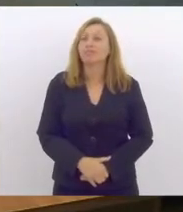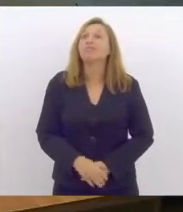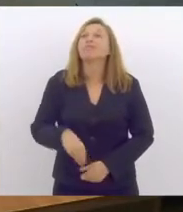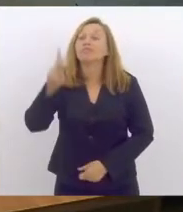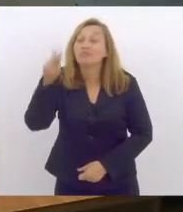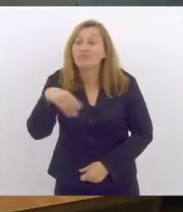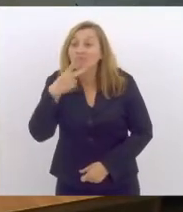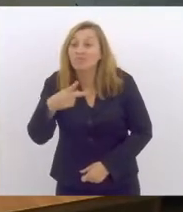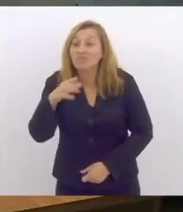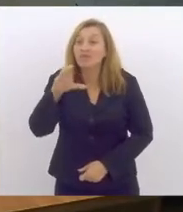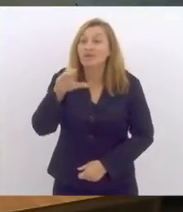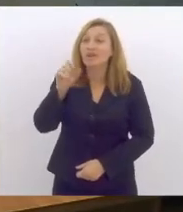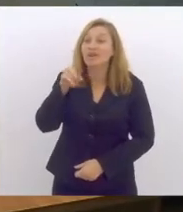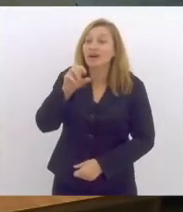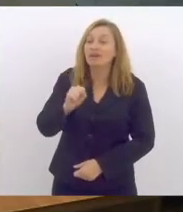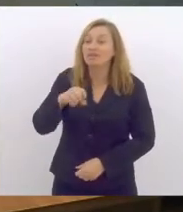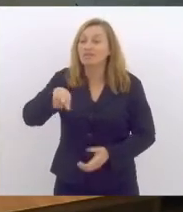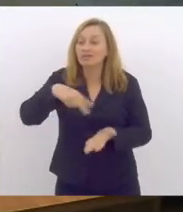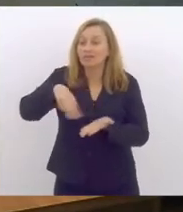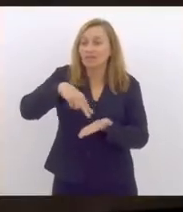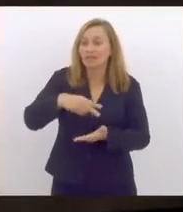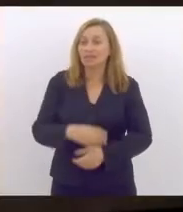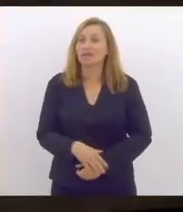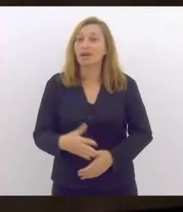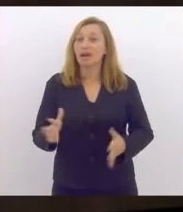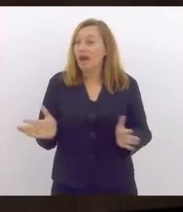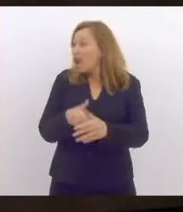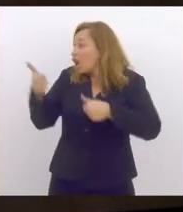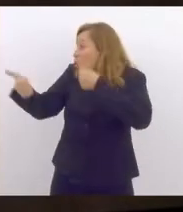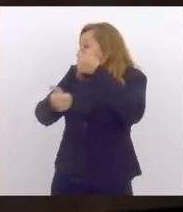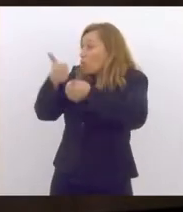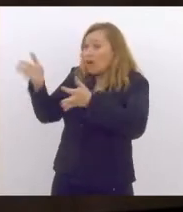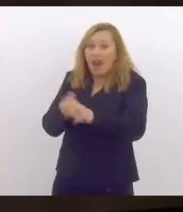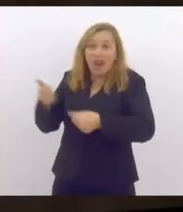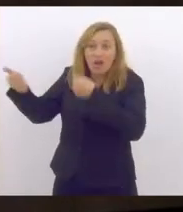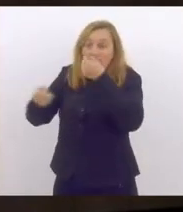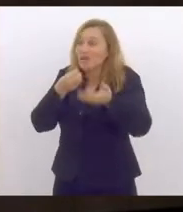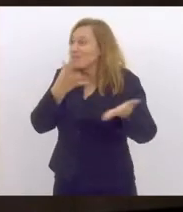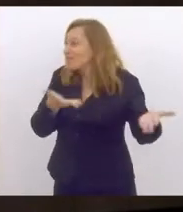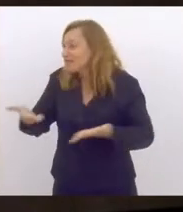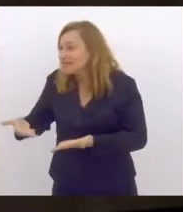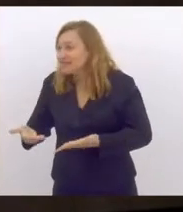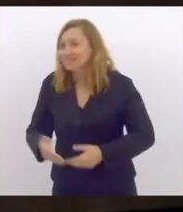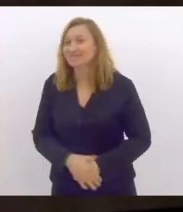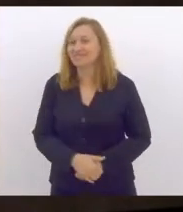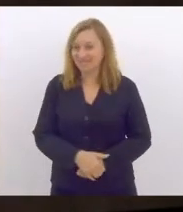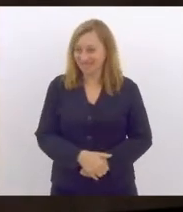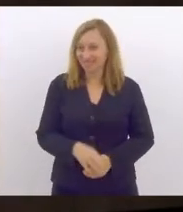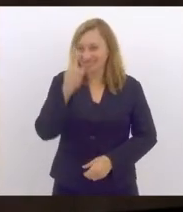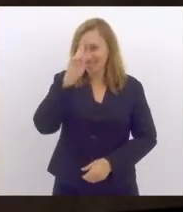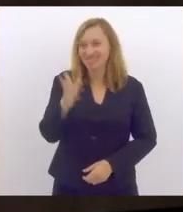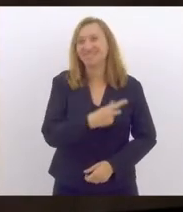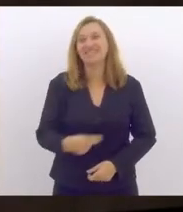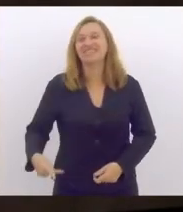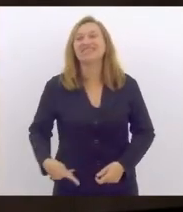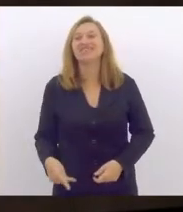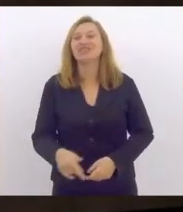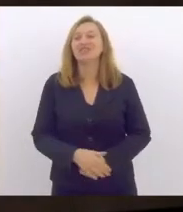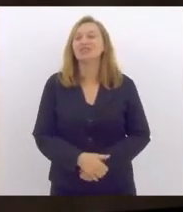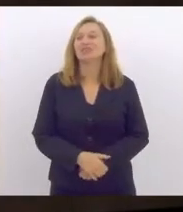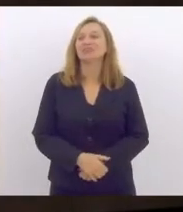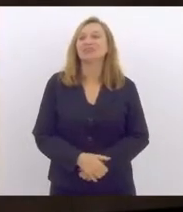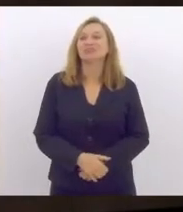Quem Carlos Augusto, dançarino. Aleluia, aleluia, seja bem-vindo. Senhor presidente,